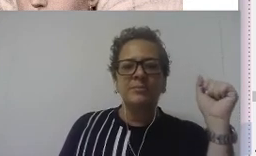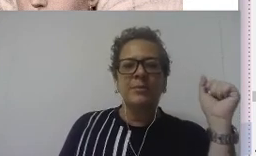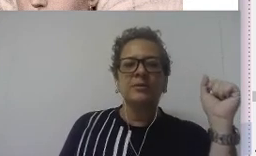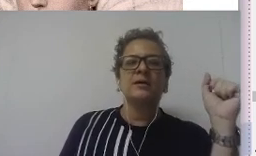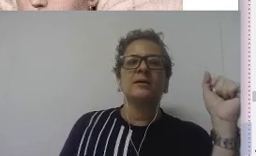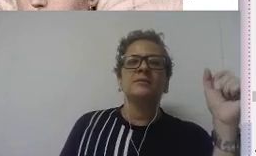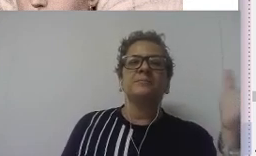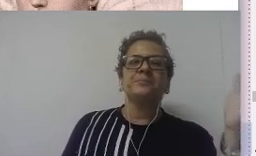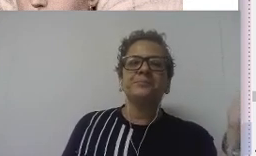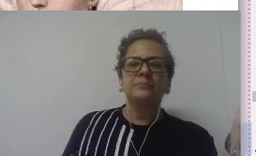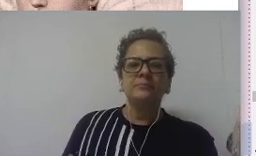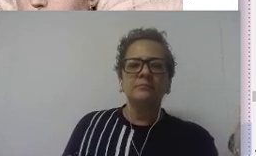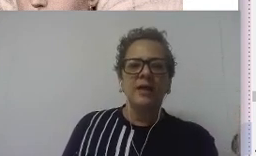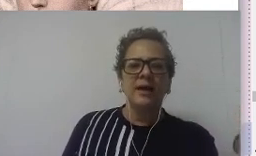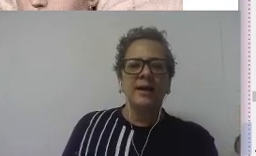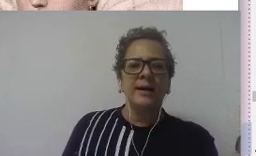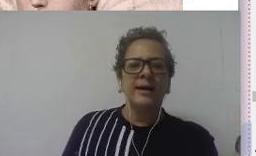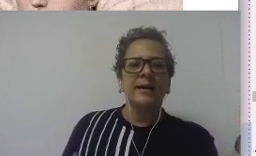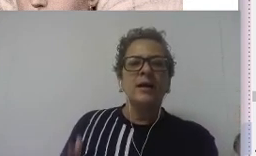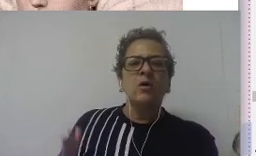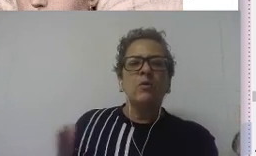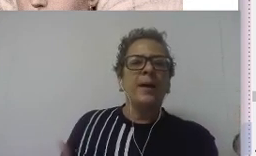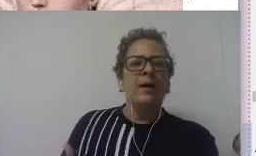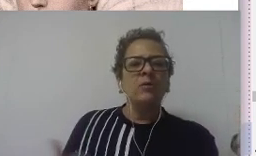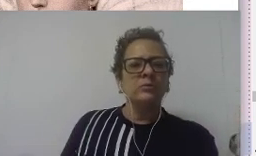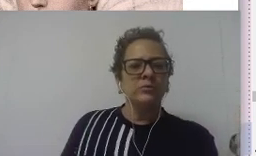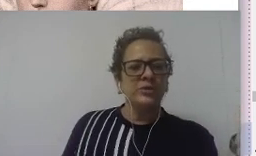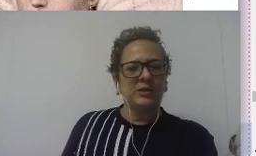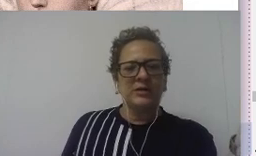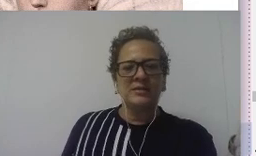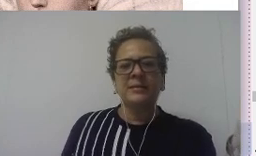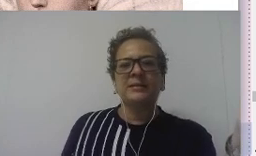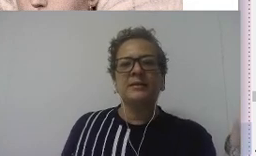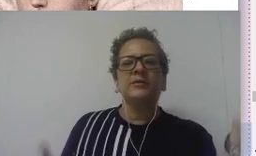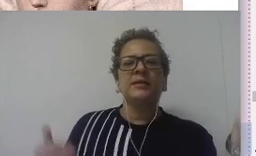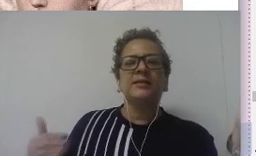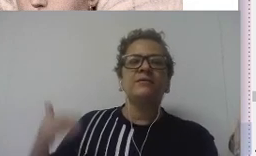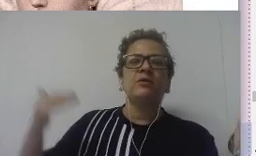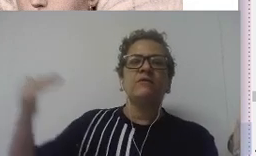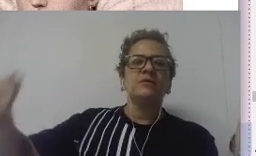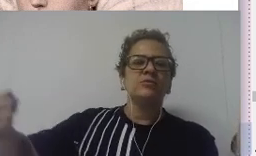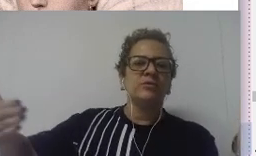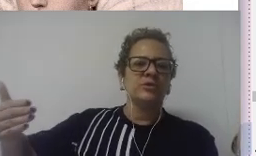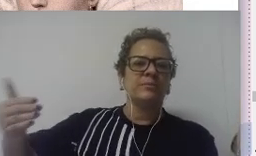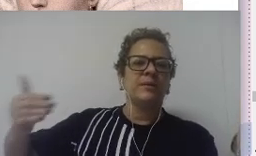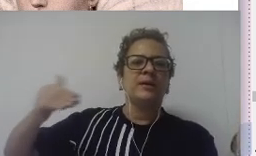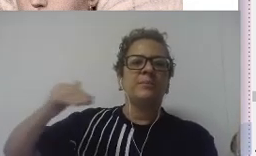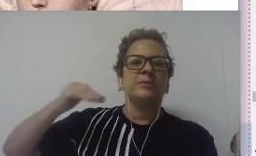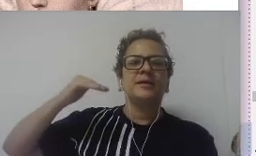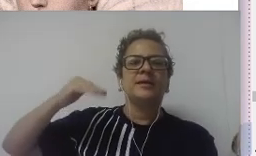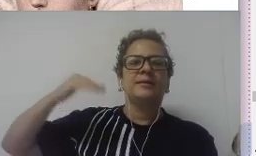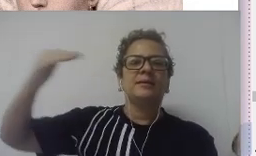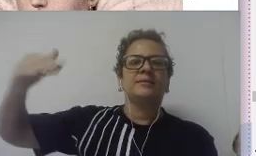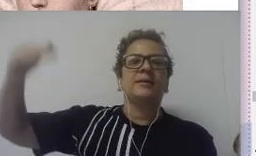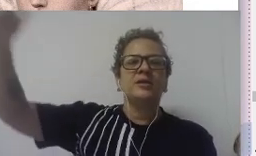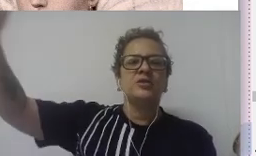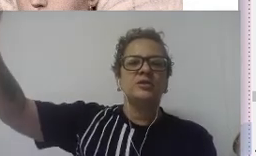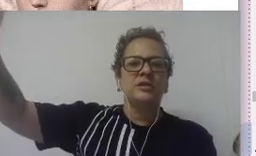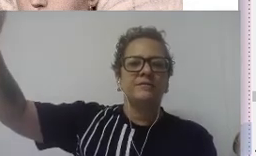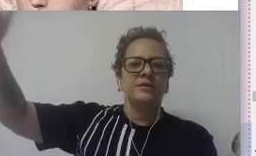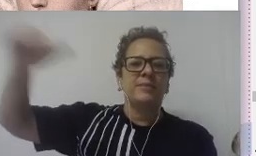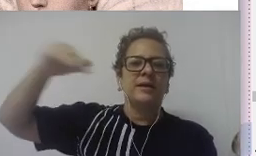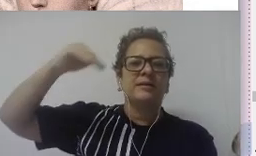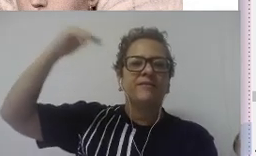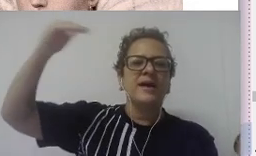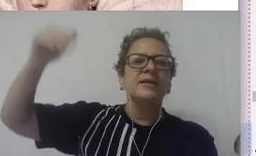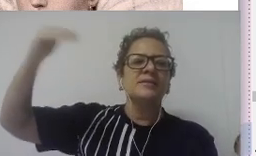características importantes. O palco no Teatro Elizabetano, ele teve inovações também, poderia até ter